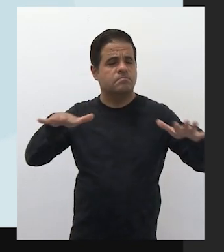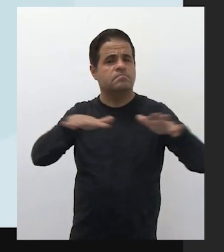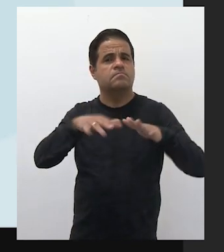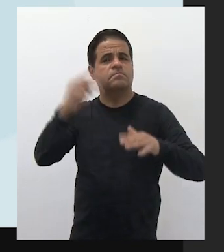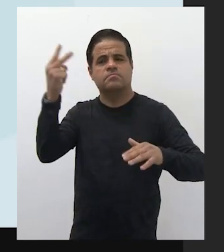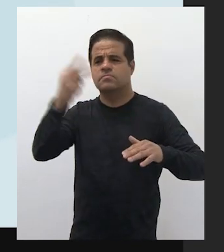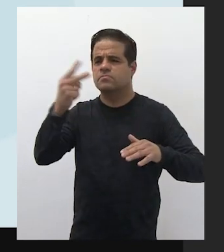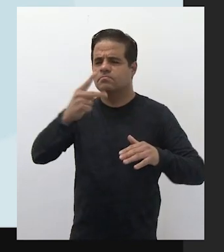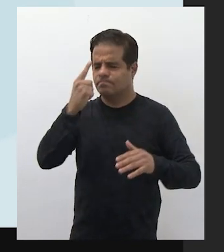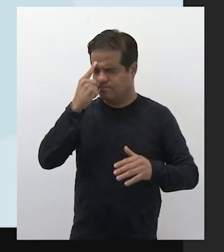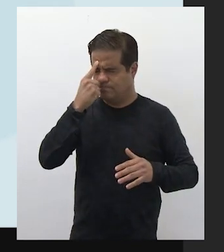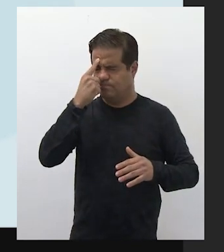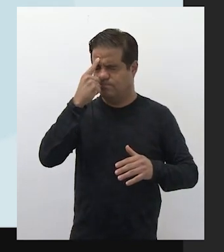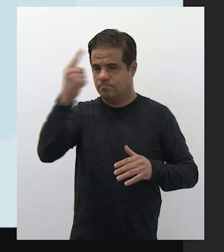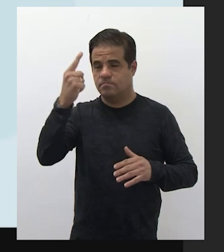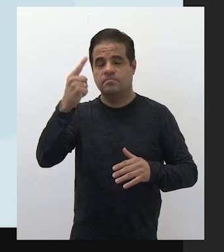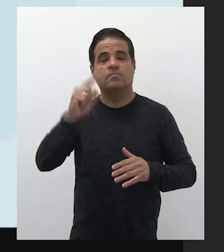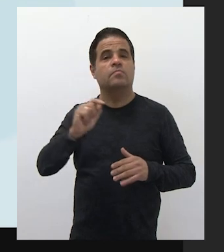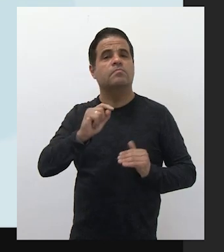segunda ideia?